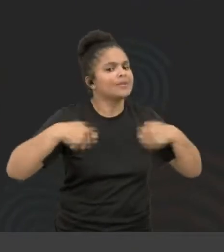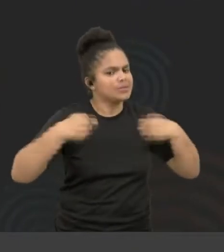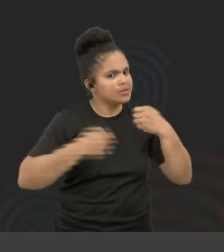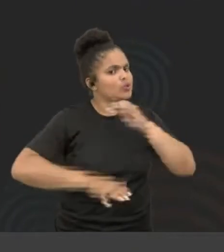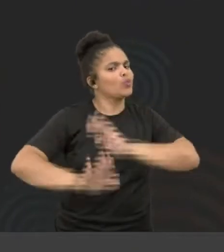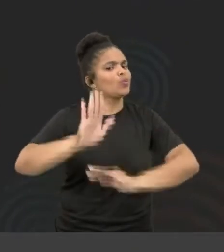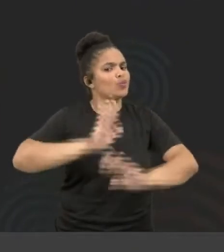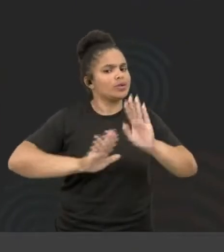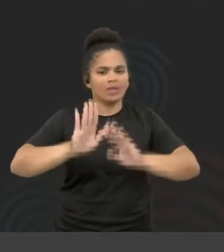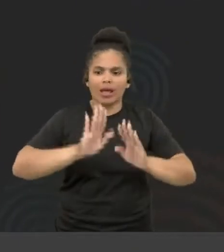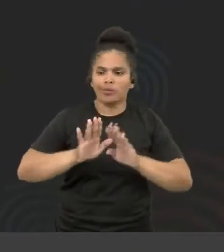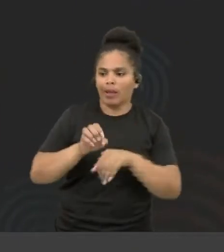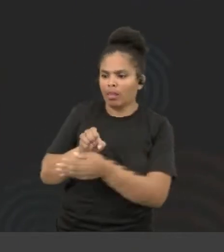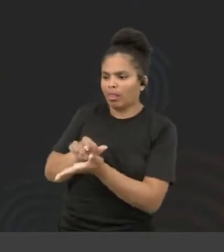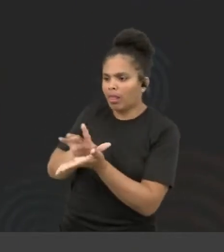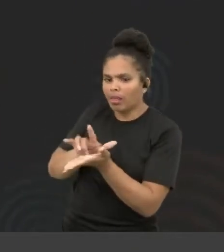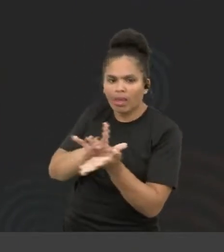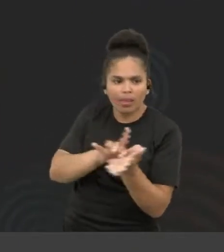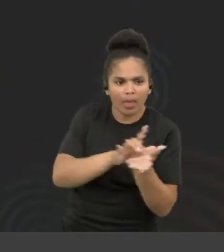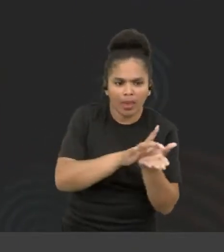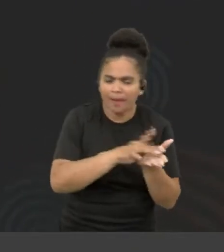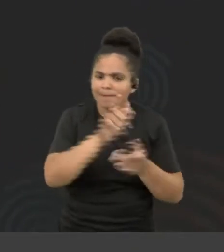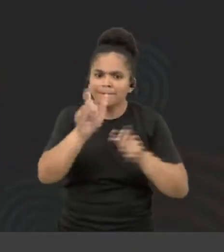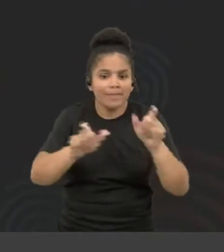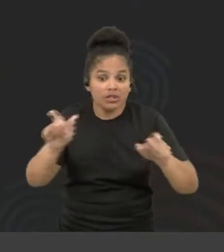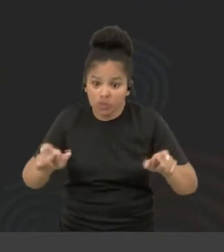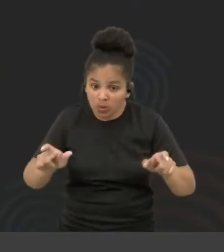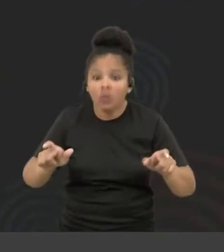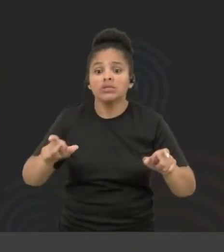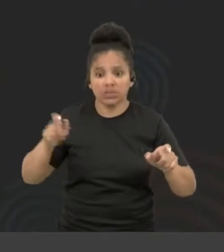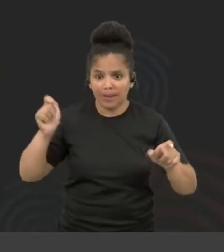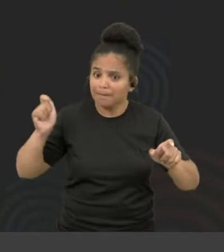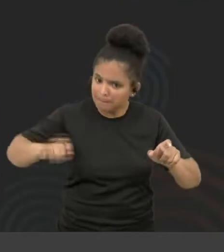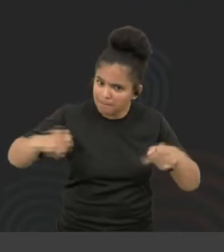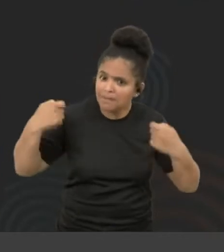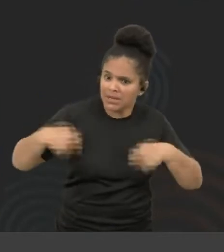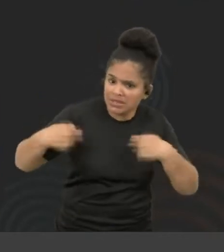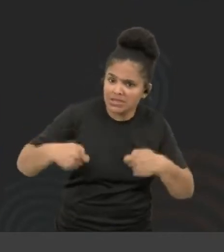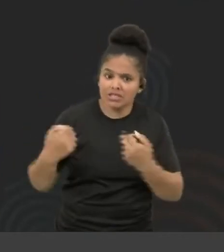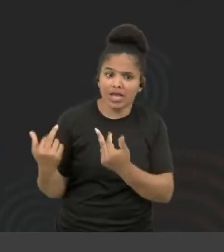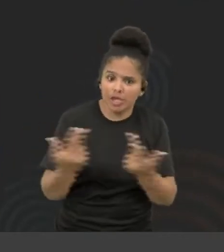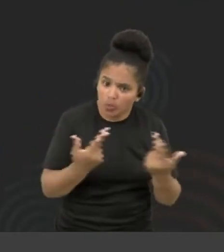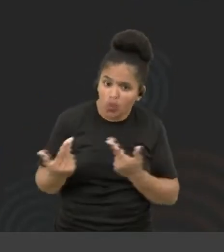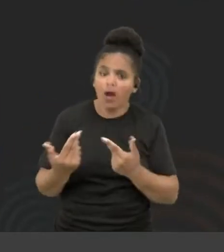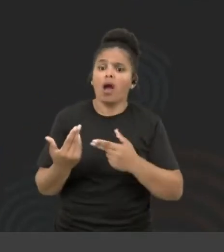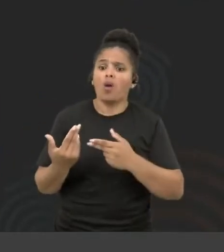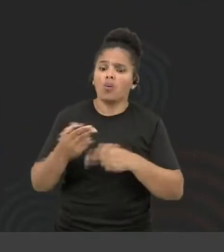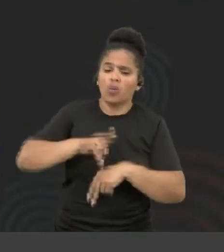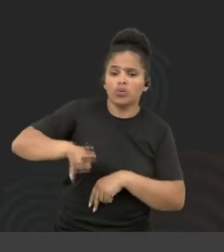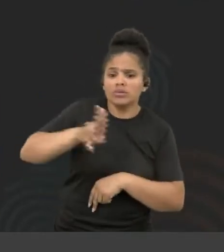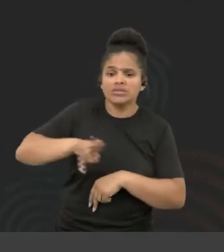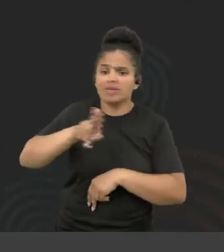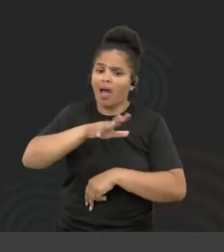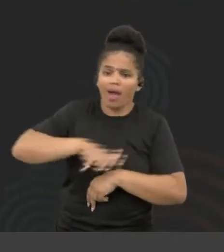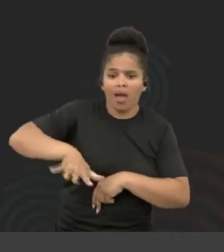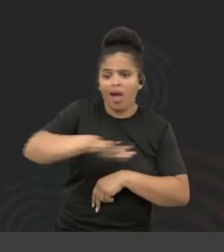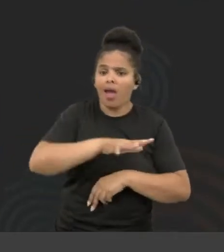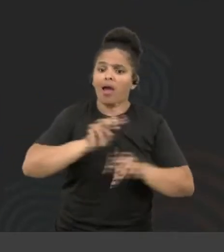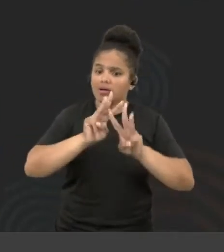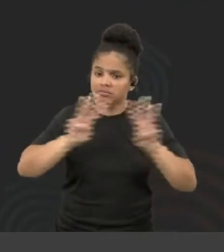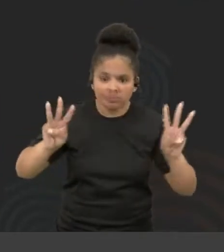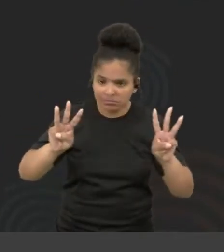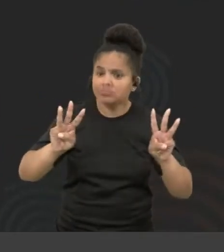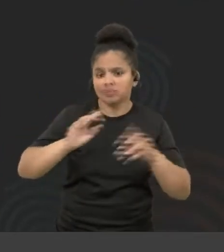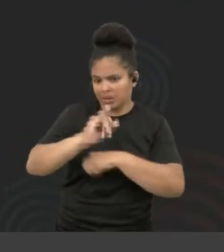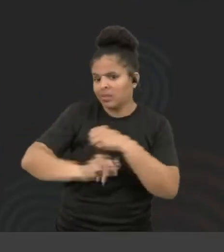não excluir pessoas de exercer ações mesmo no ambiente analógico,